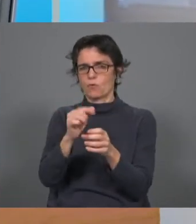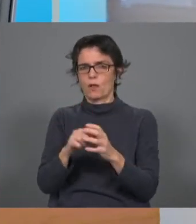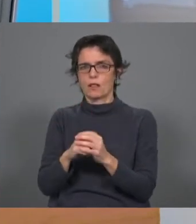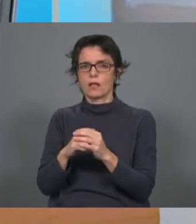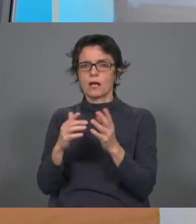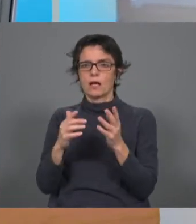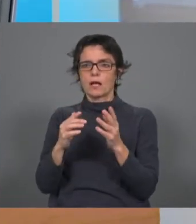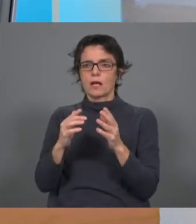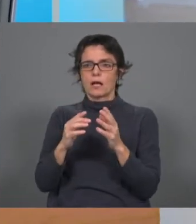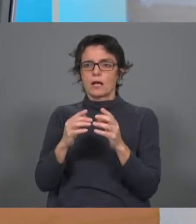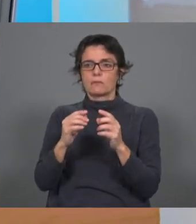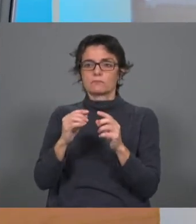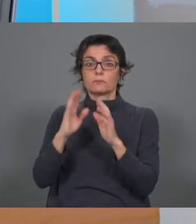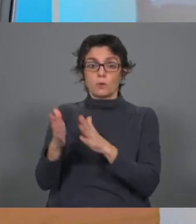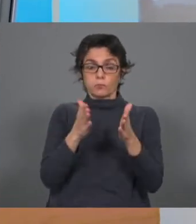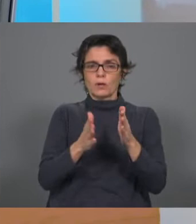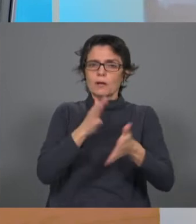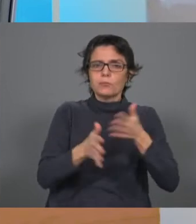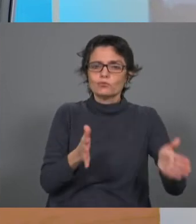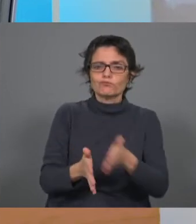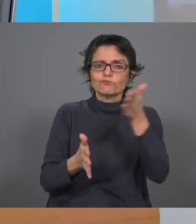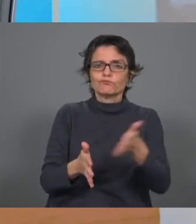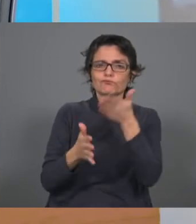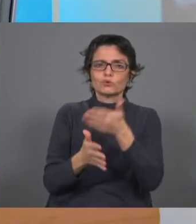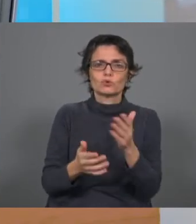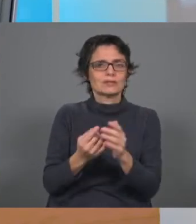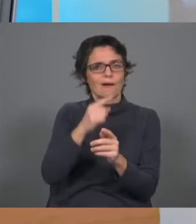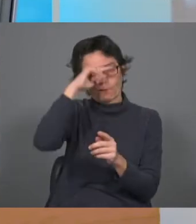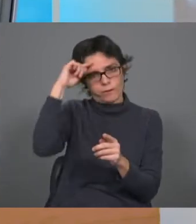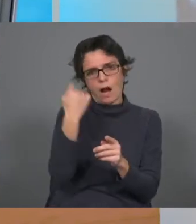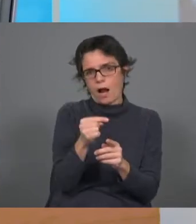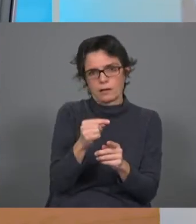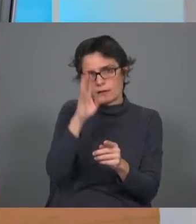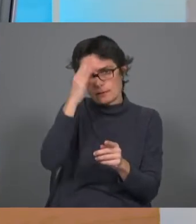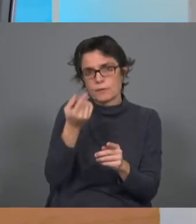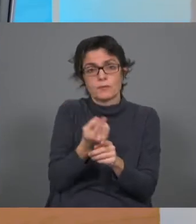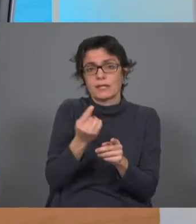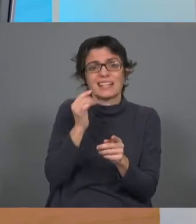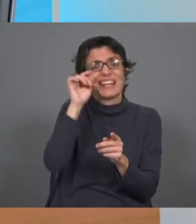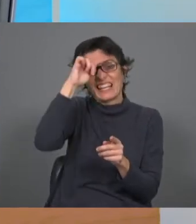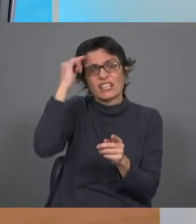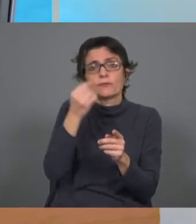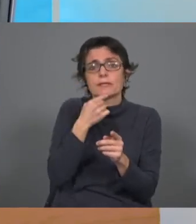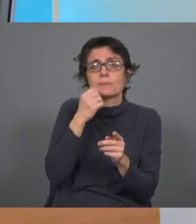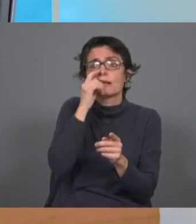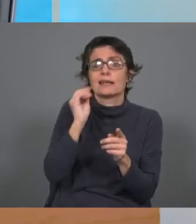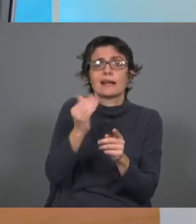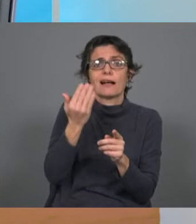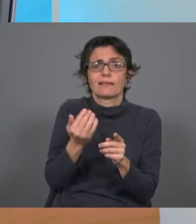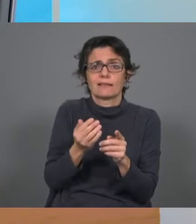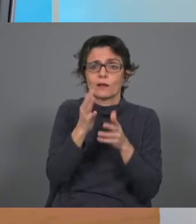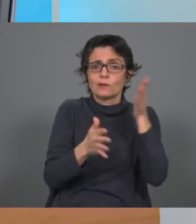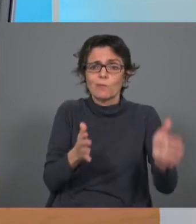vacina ao mesmo tempo para toda a gente. Por isso, é essencial definir grupos prioritários, por isso